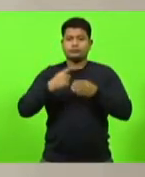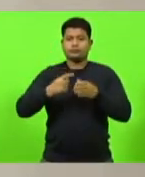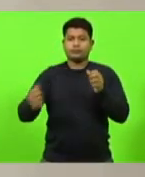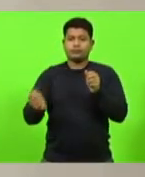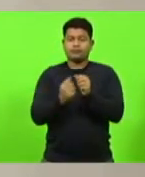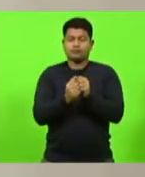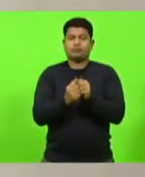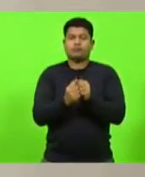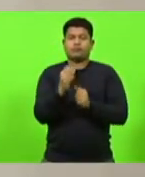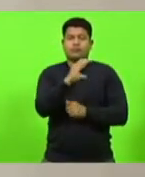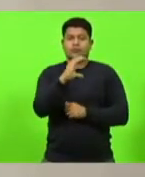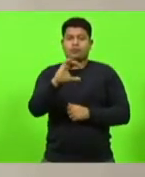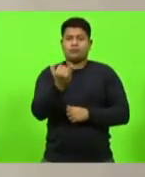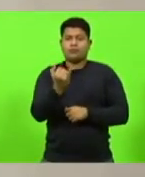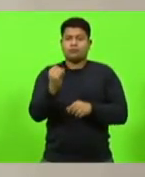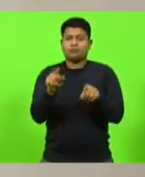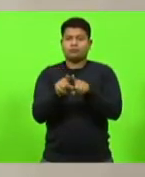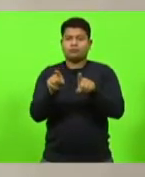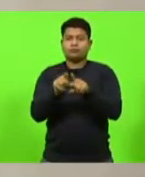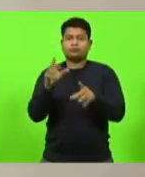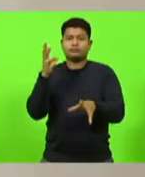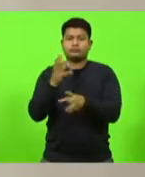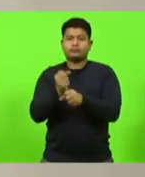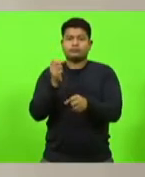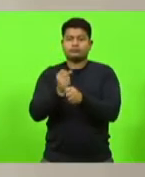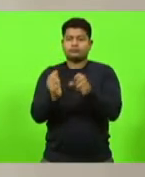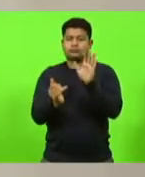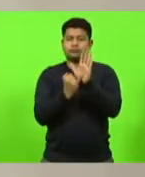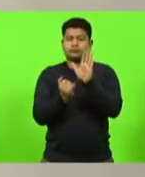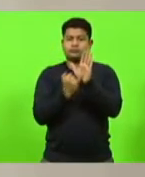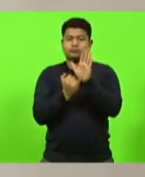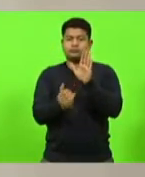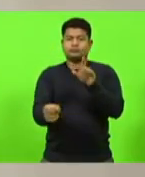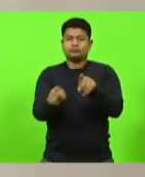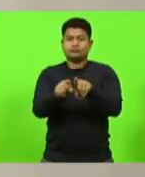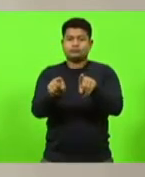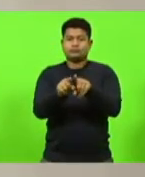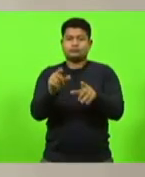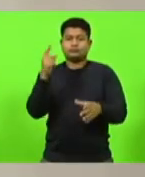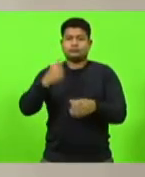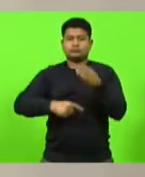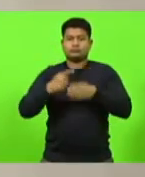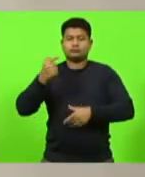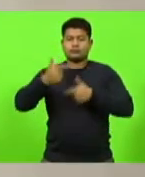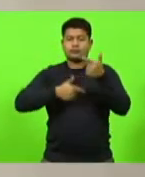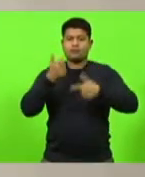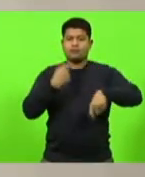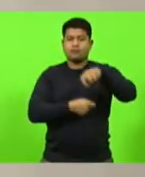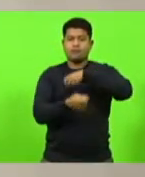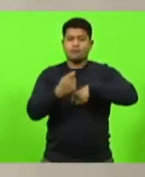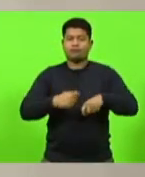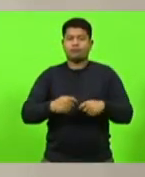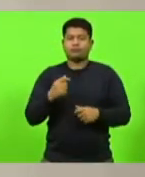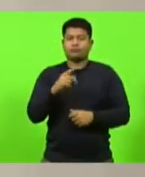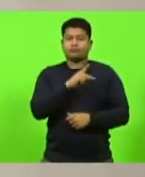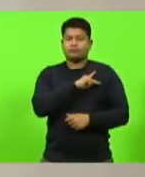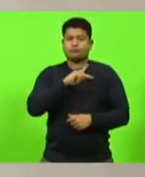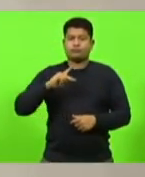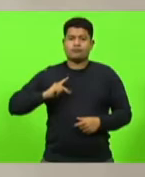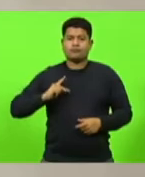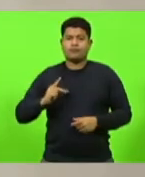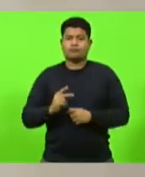Justiça, Comissão de Finanças e Tributação e Comissão de Trabalho, Administração e Serviço Público.